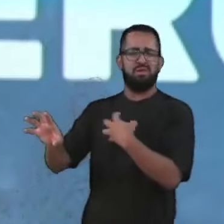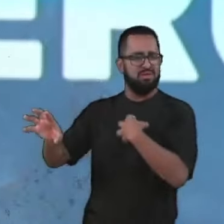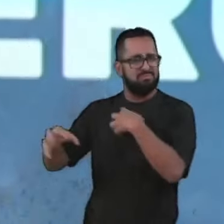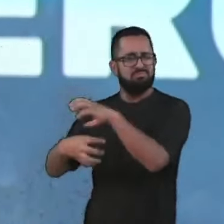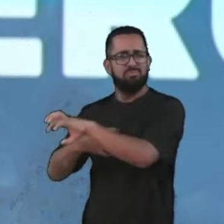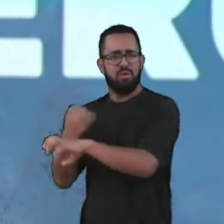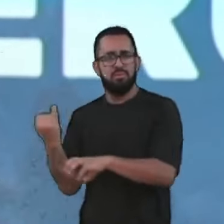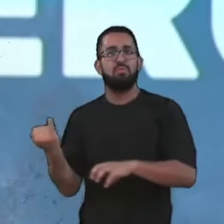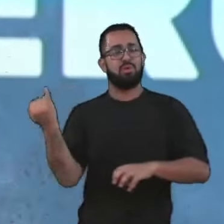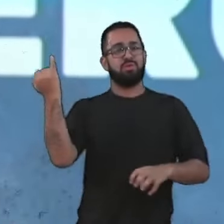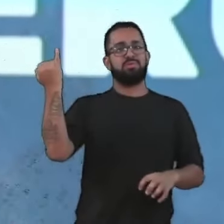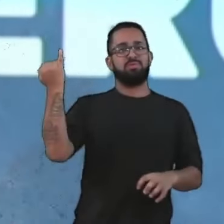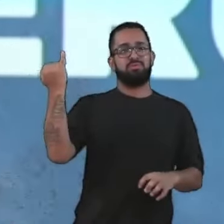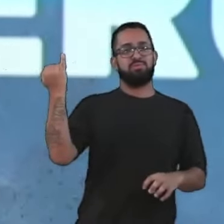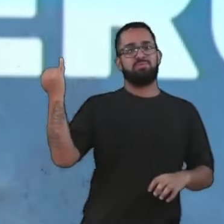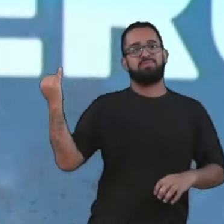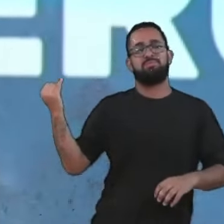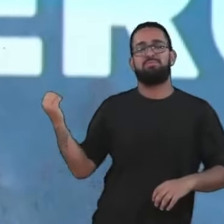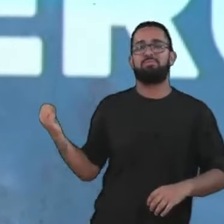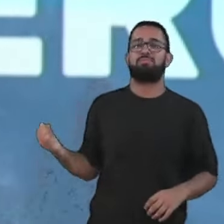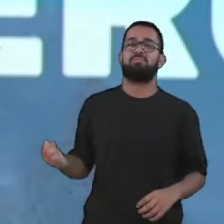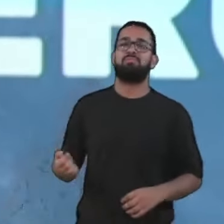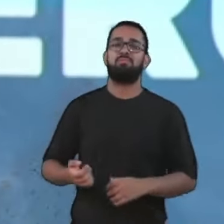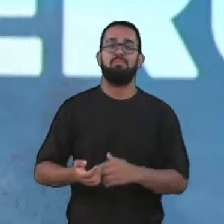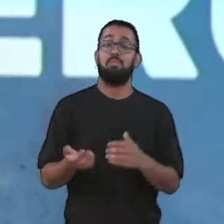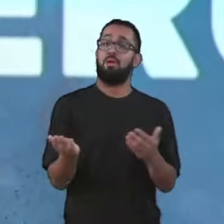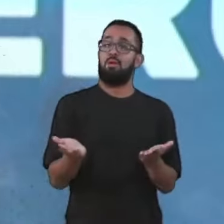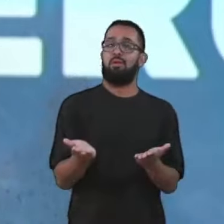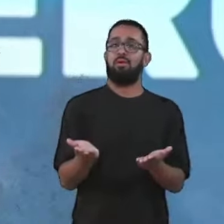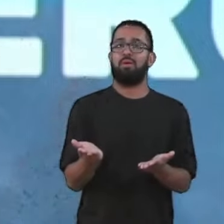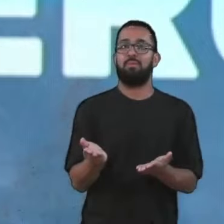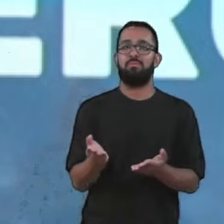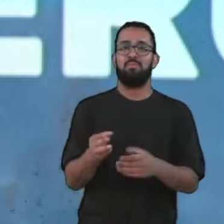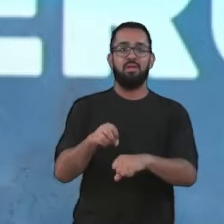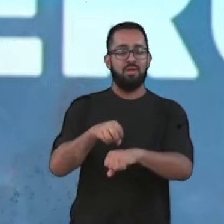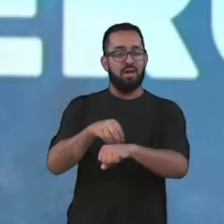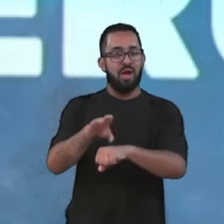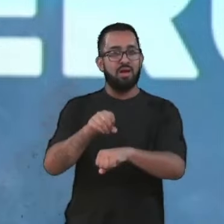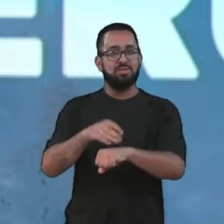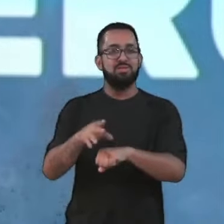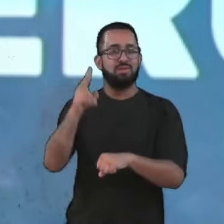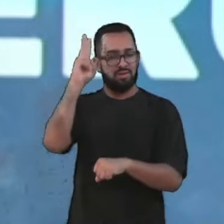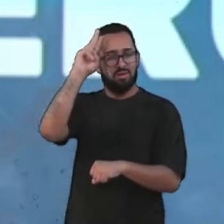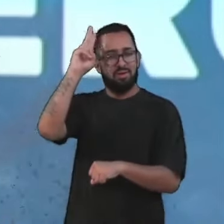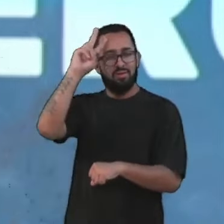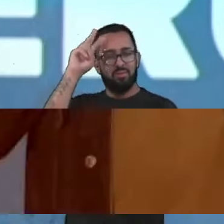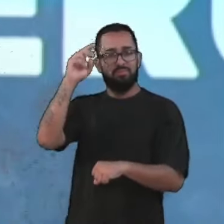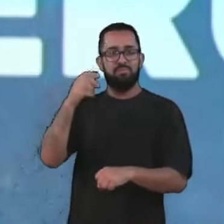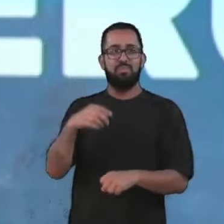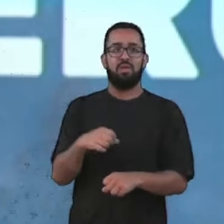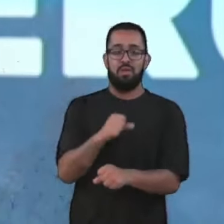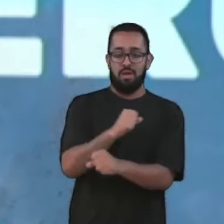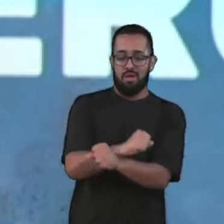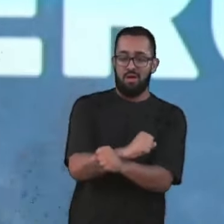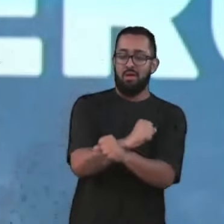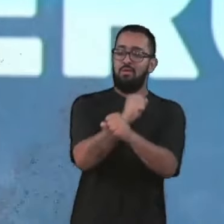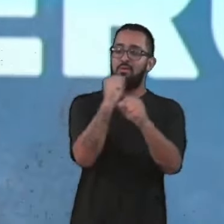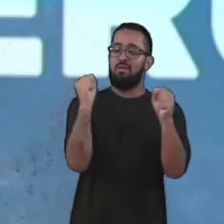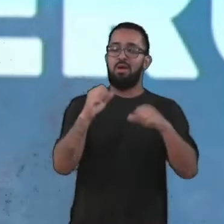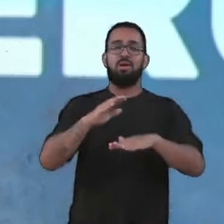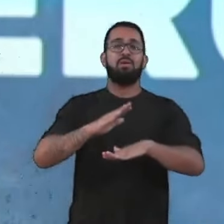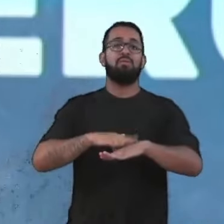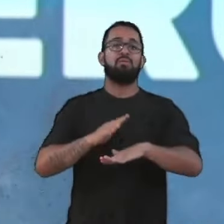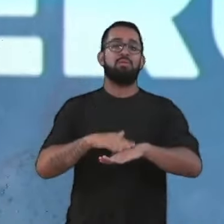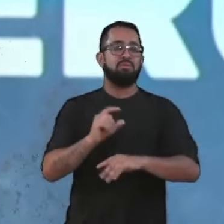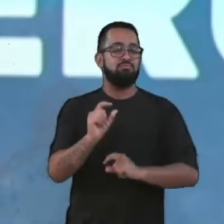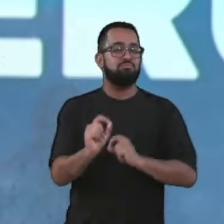da presença dEle. Tenho certeza que o seu rosto vai ficar mais bonito. Você vai ter mais saúde, porque vai ser um bom